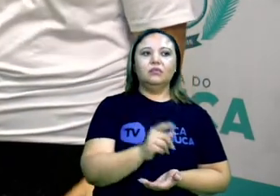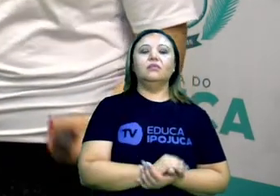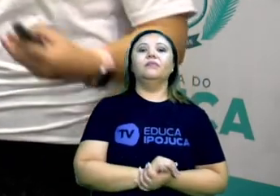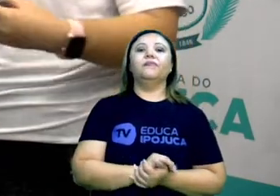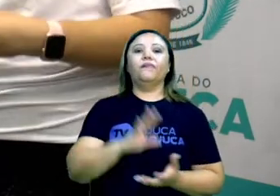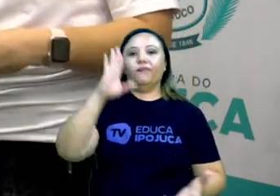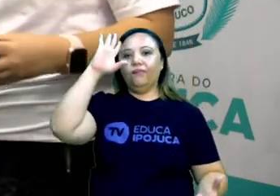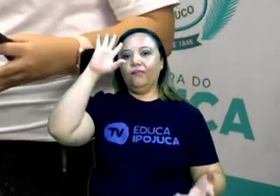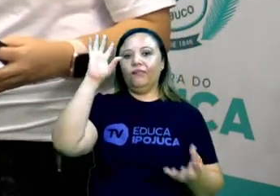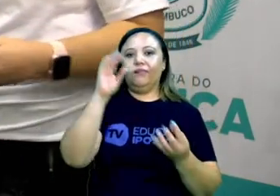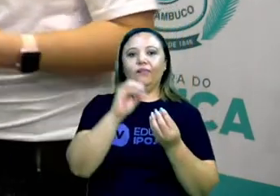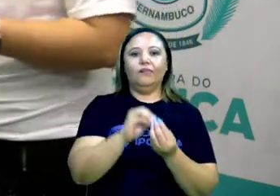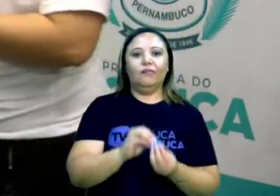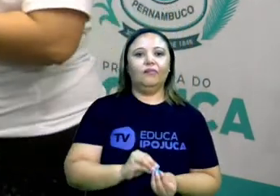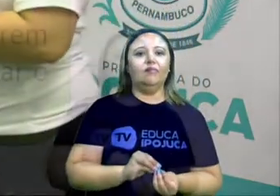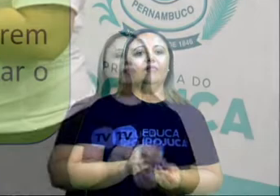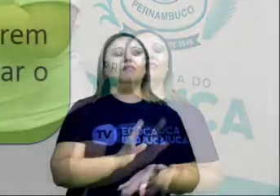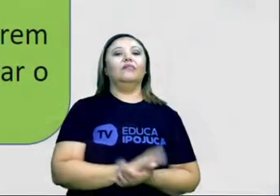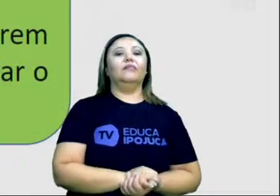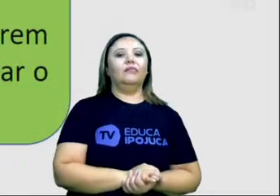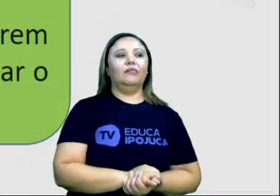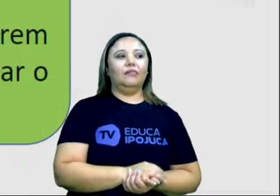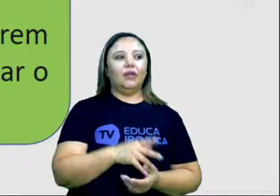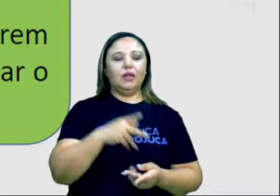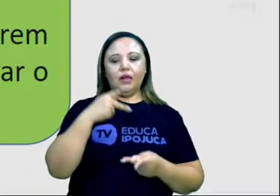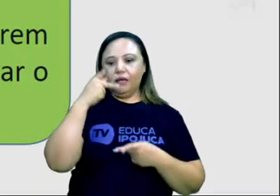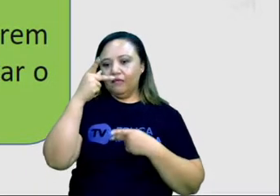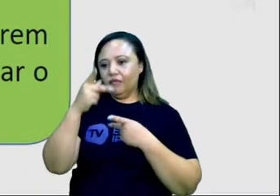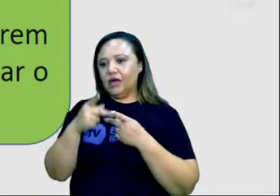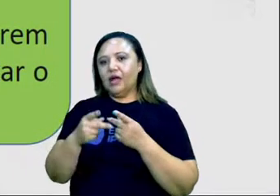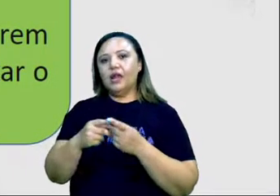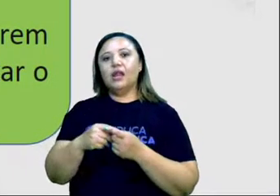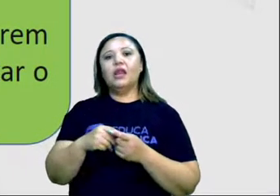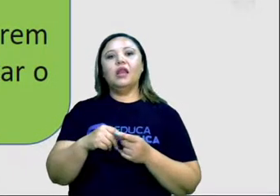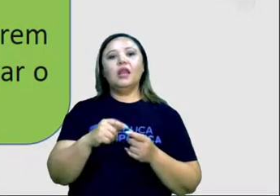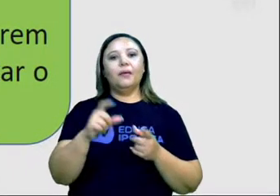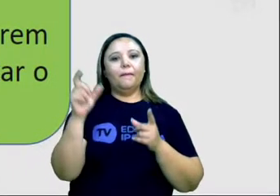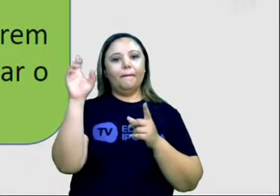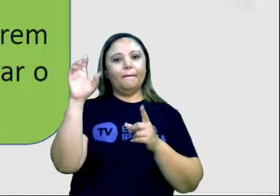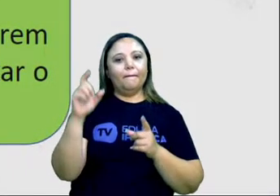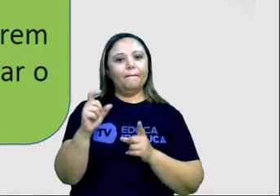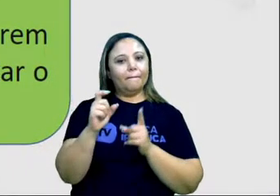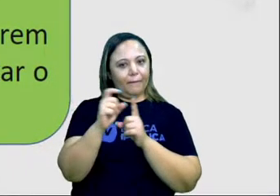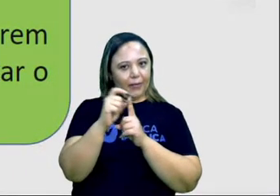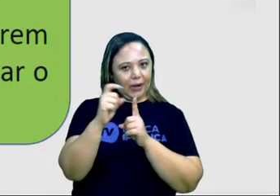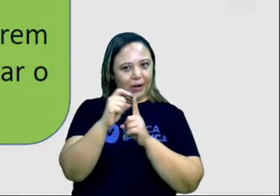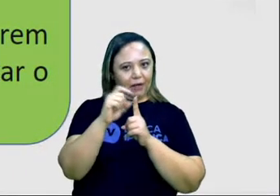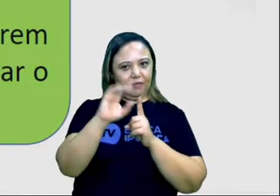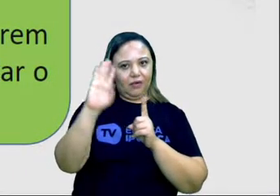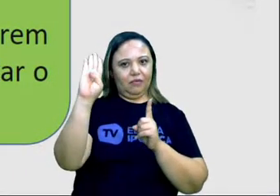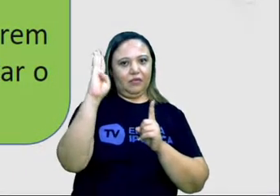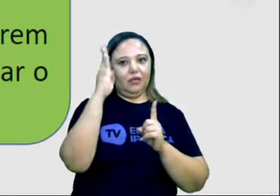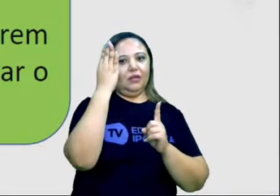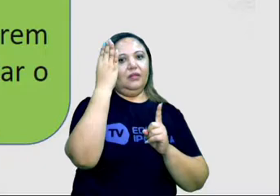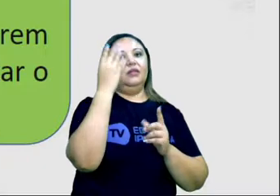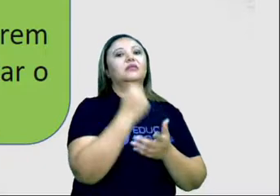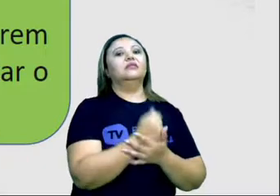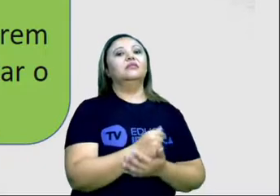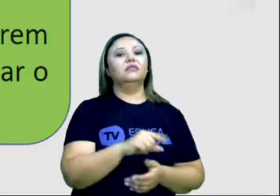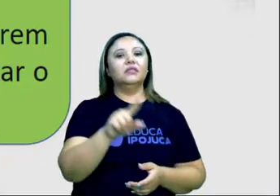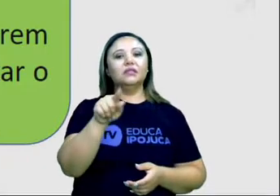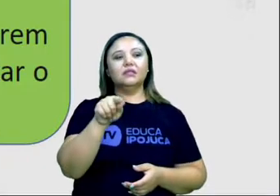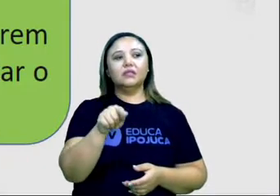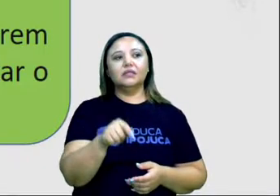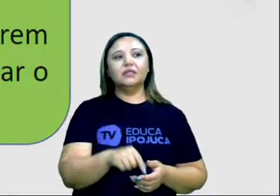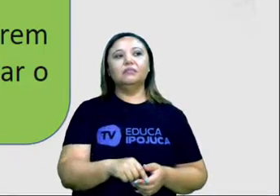Sintetizando, vamos resumir aí. Falácias não são apenas formas incorretas de argumentar, mas também são